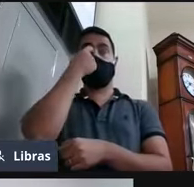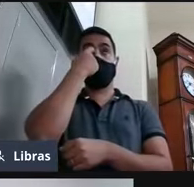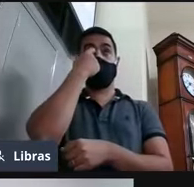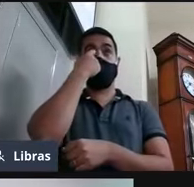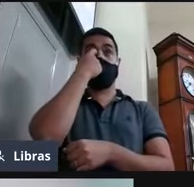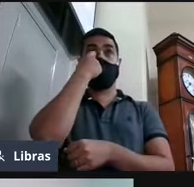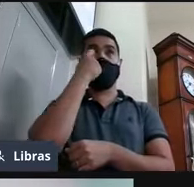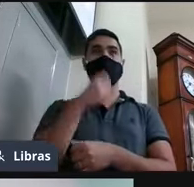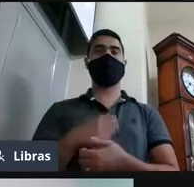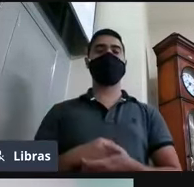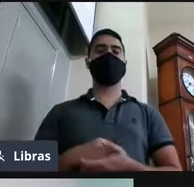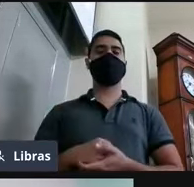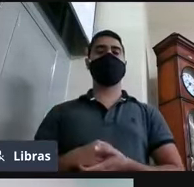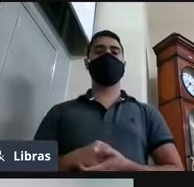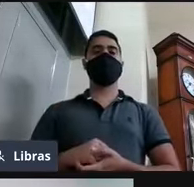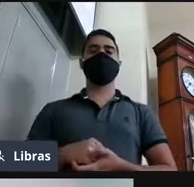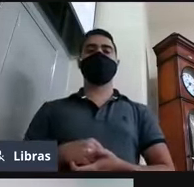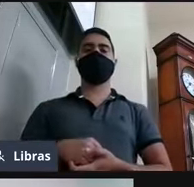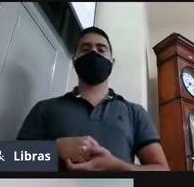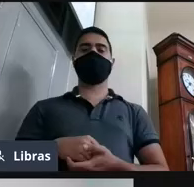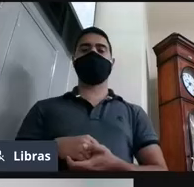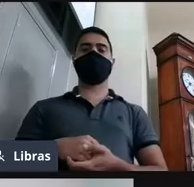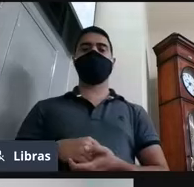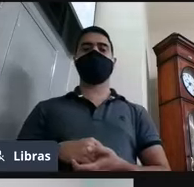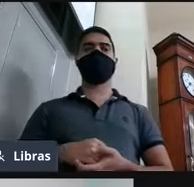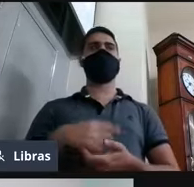Um crédito, de